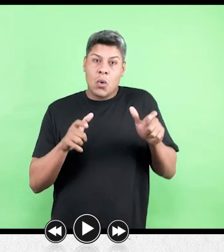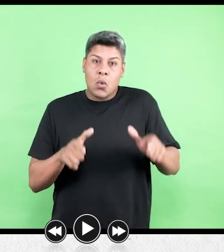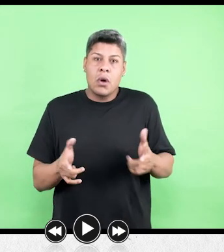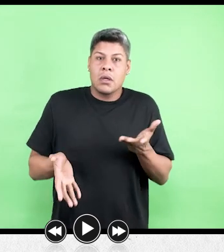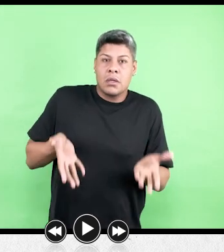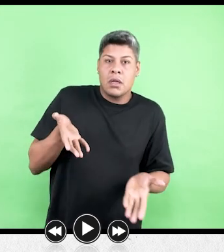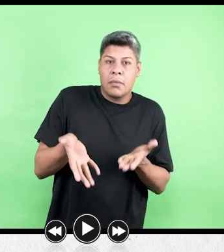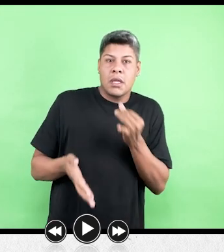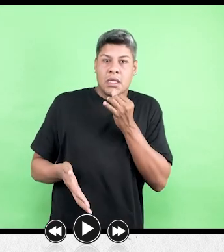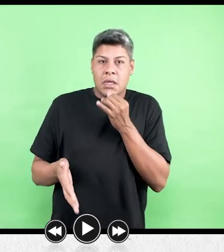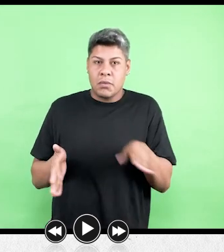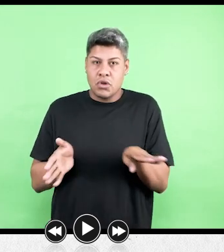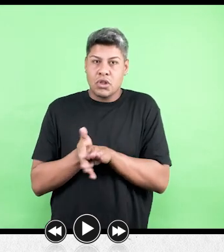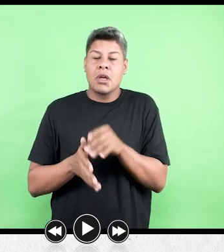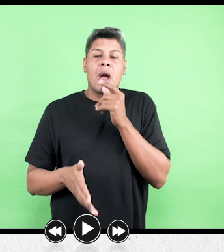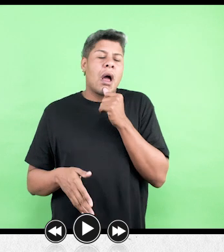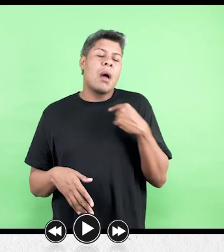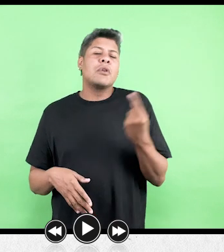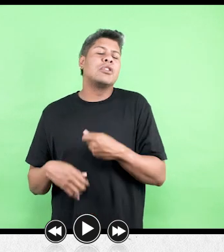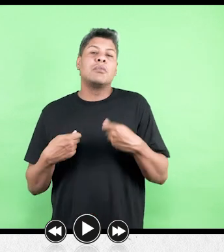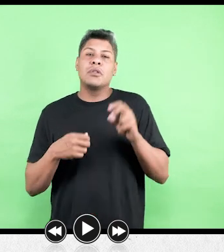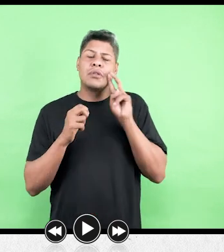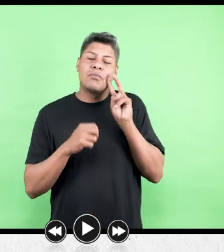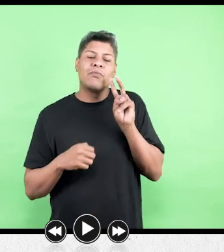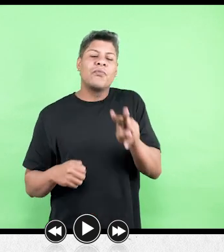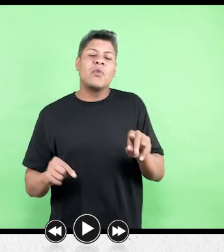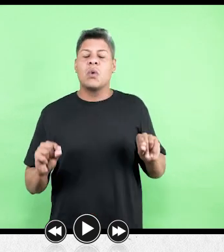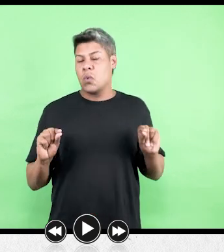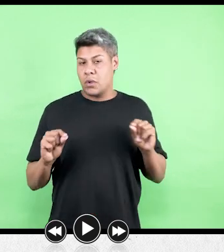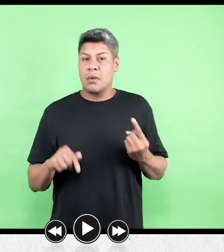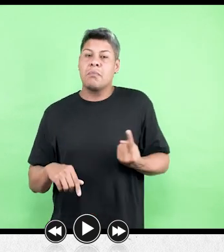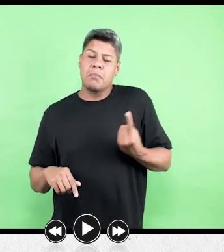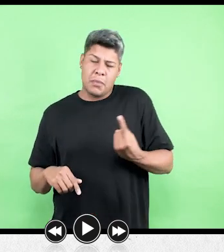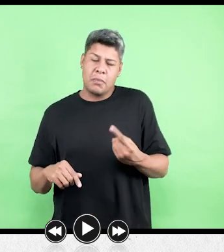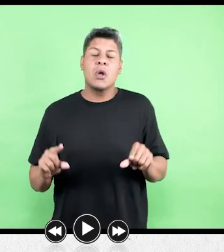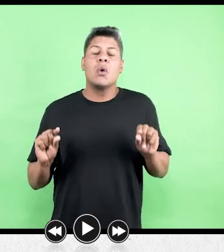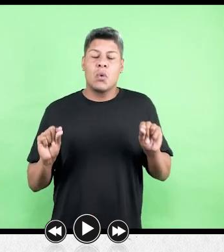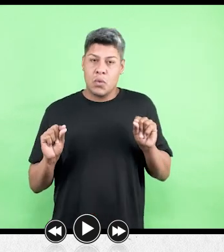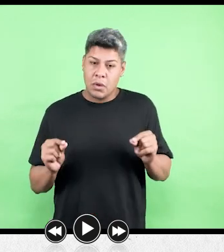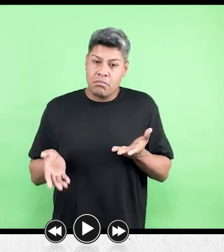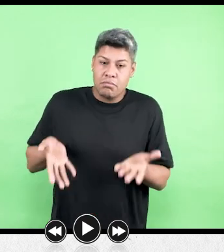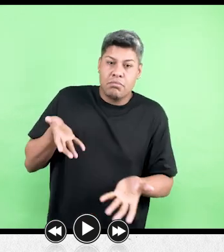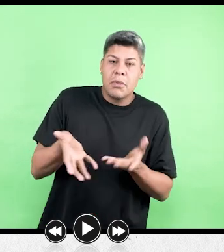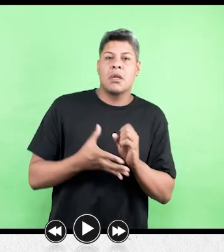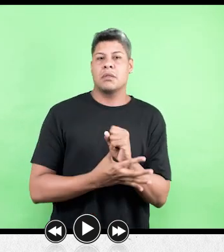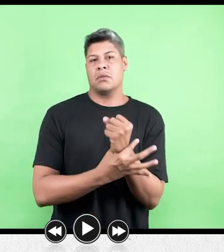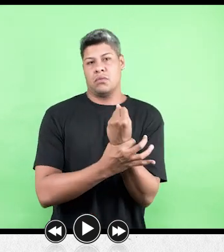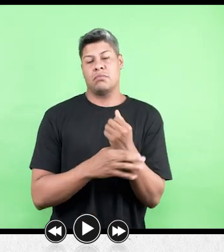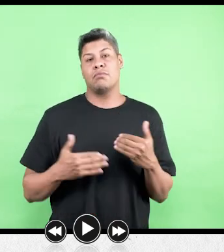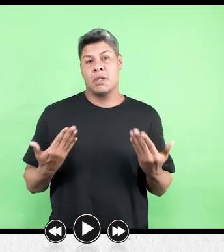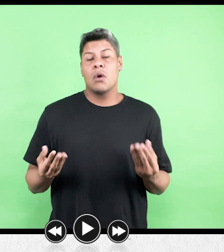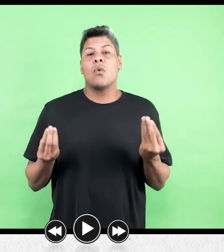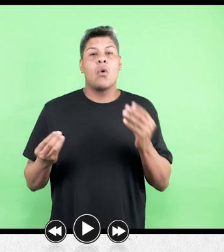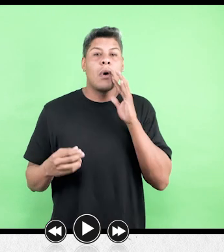água chega para ser tratada, o que a gente precisa observar na fiscalização? Primeira questão, conservação e segurança. Então,